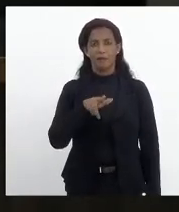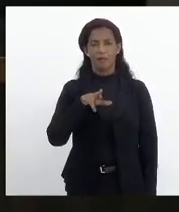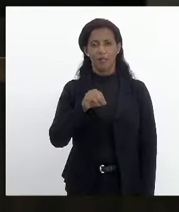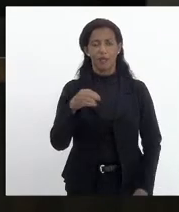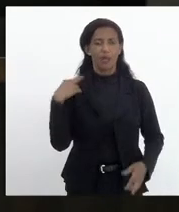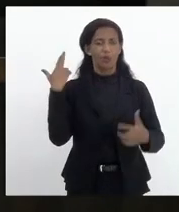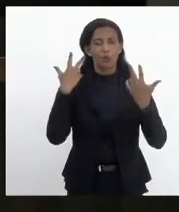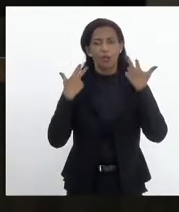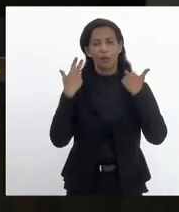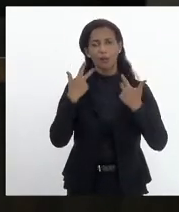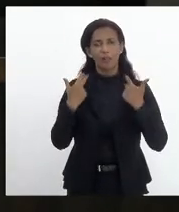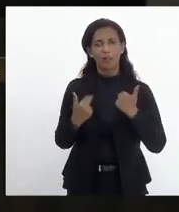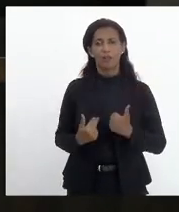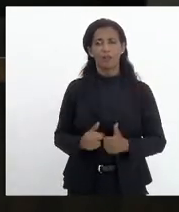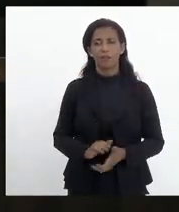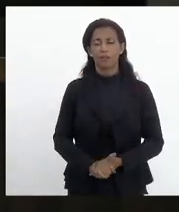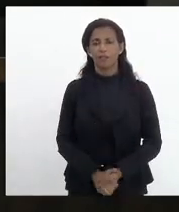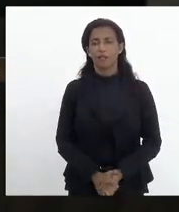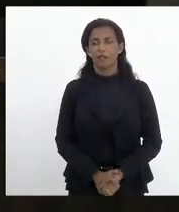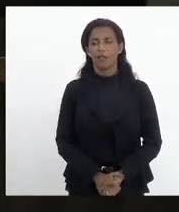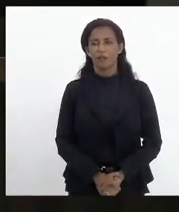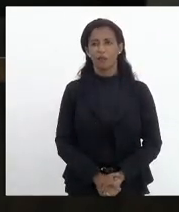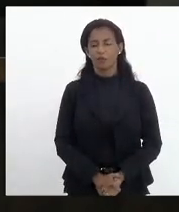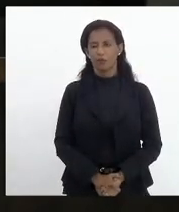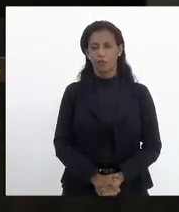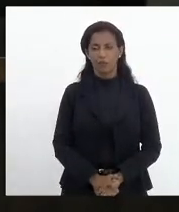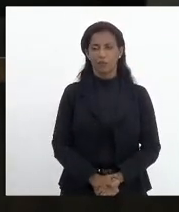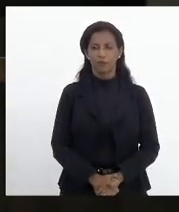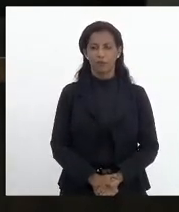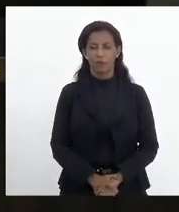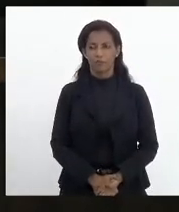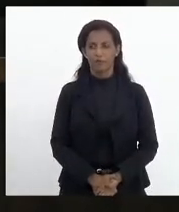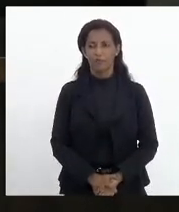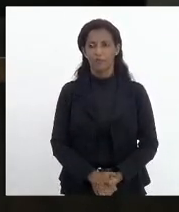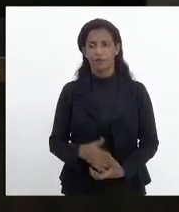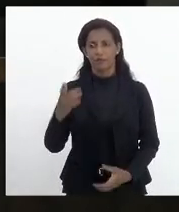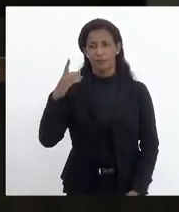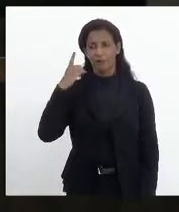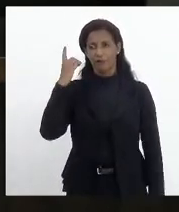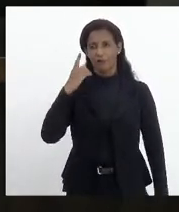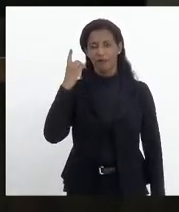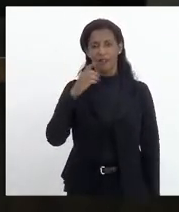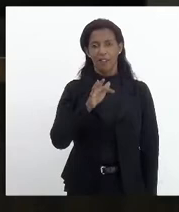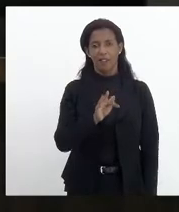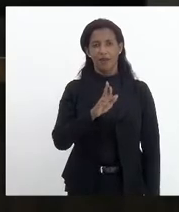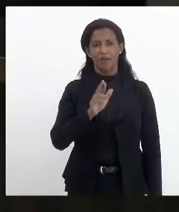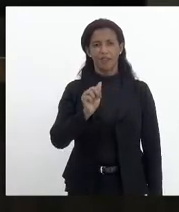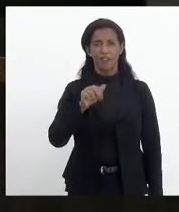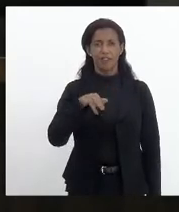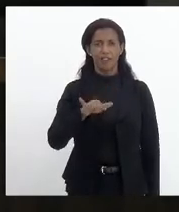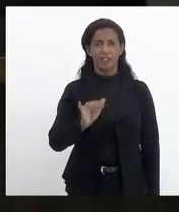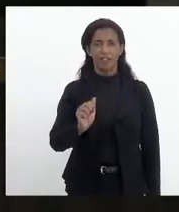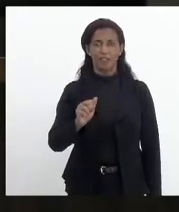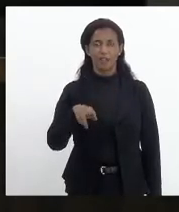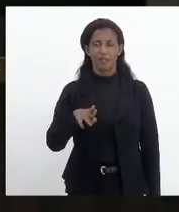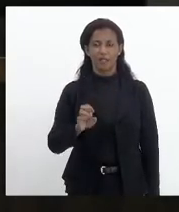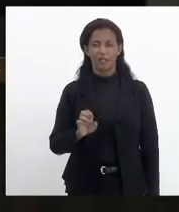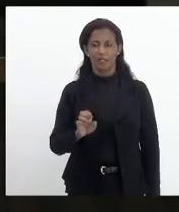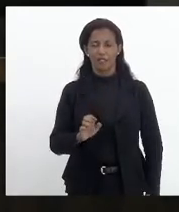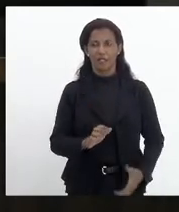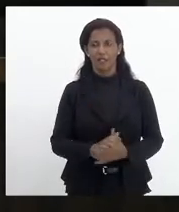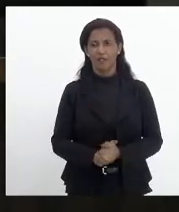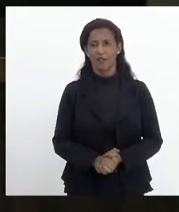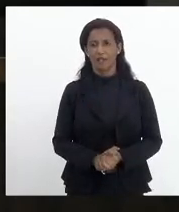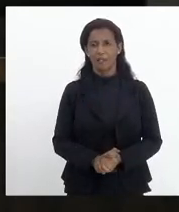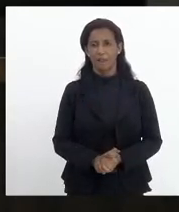Cabeleireiro. Deputado Marcelo Cabeleireiro. Deputada Franciane Mota. Deputada